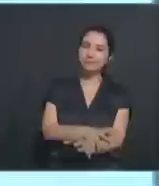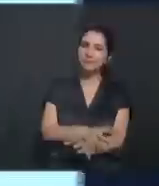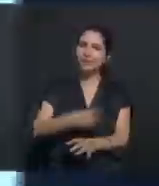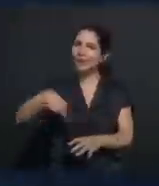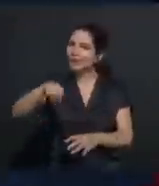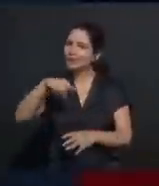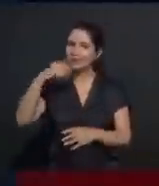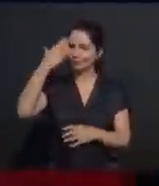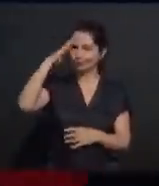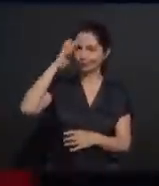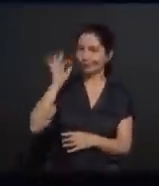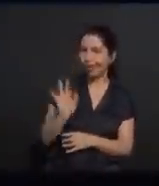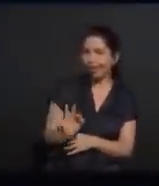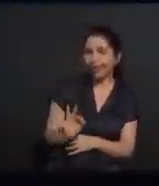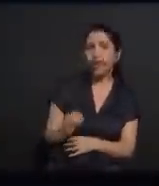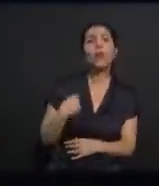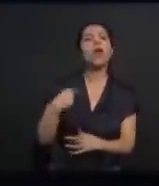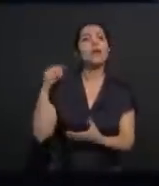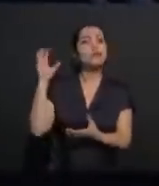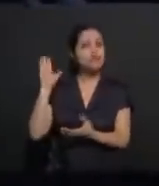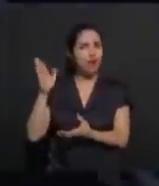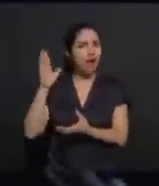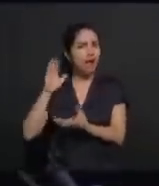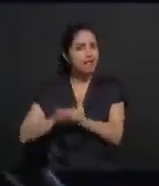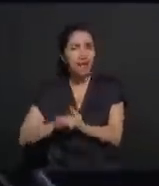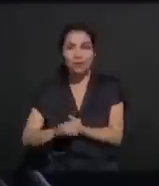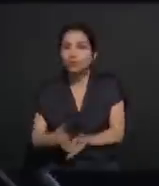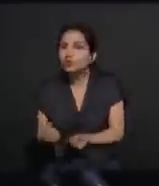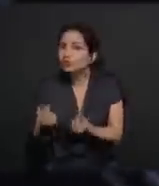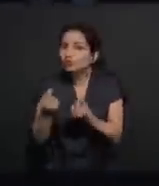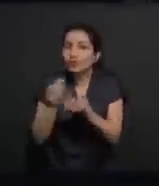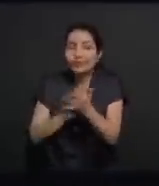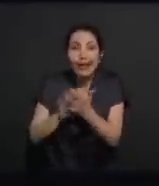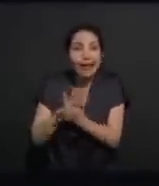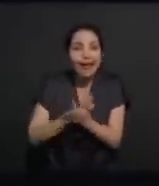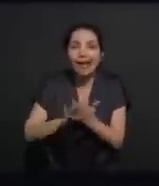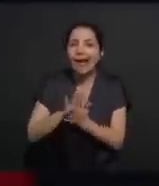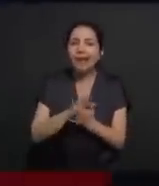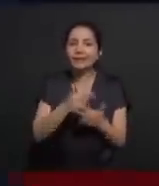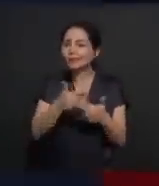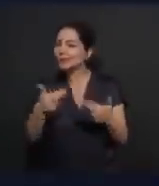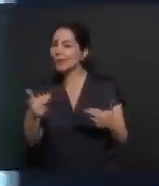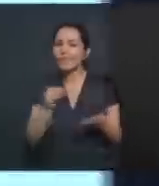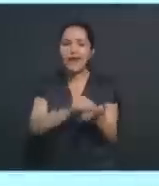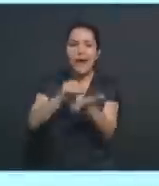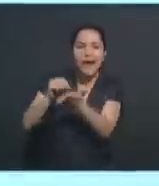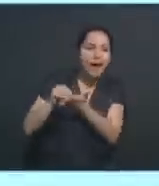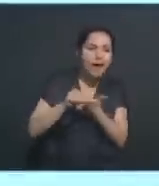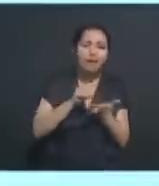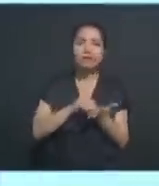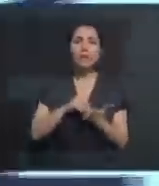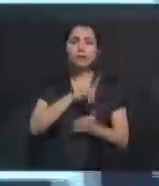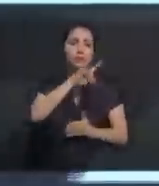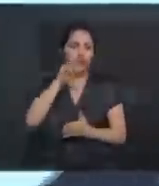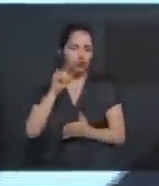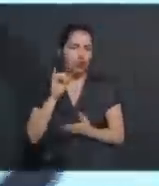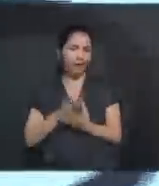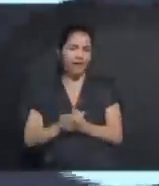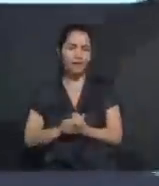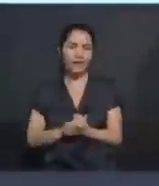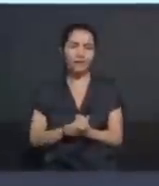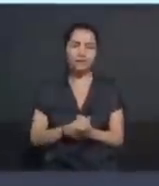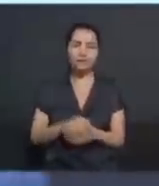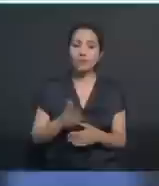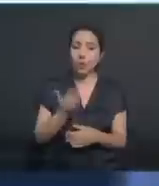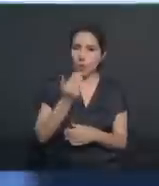Vocês não estão entendendo. Eu casado, não tinha. Nós não tínhamos as coisas. Já teve dia na minha casa, eu casado, que a gente